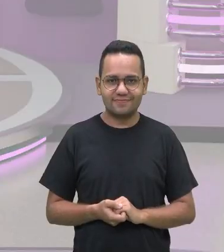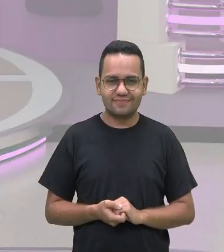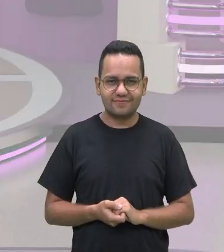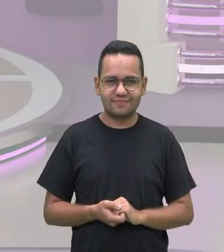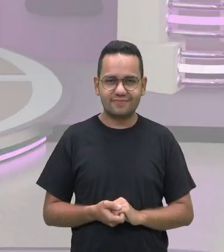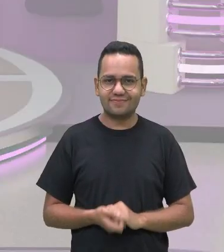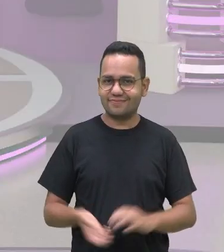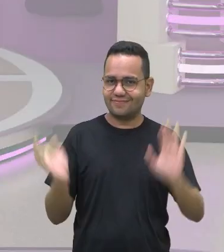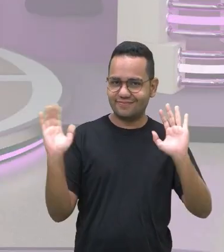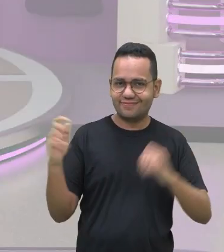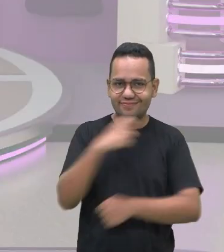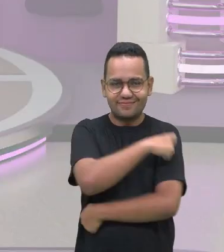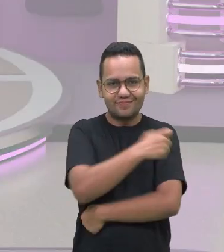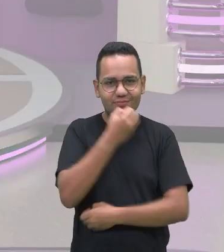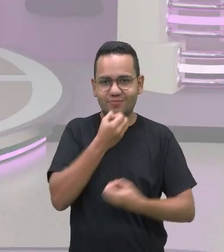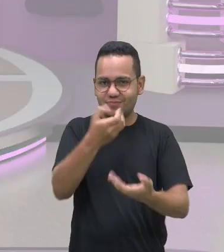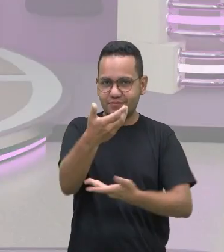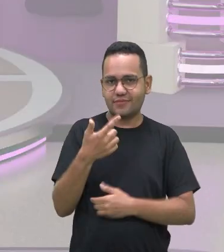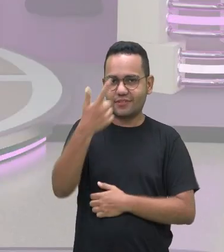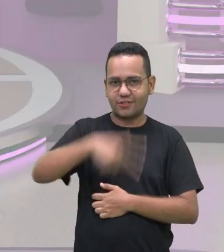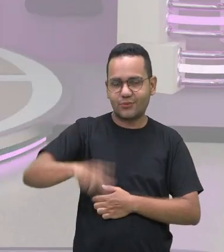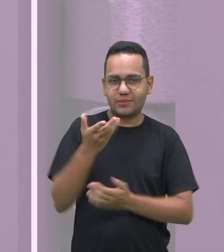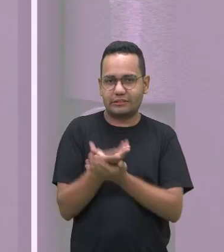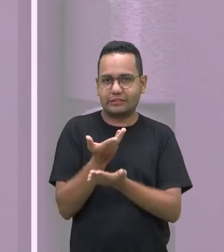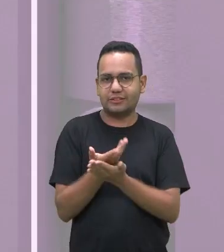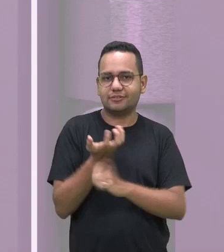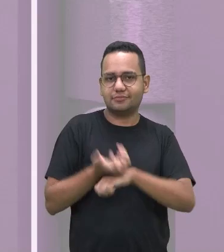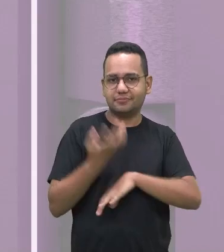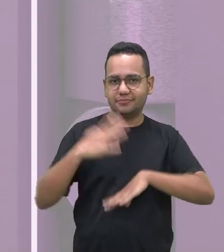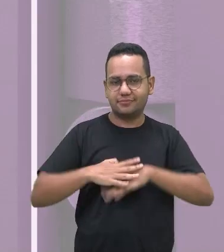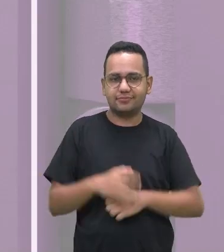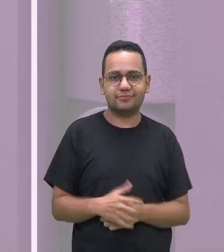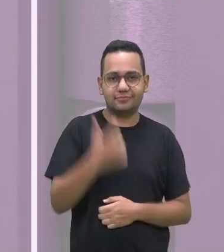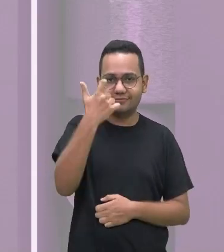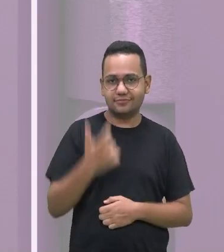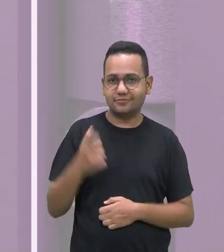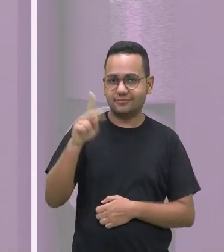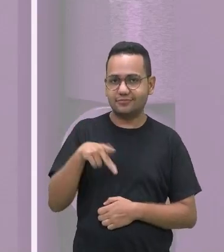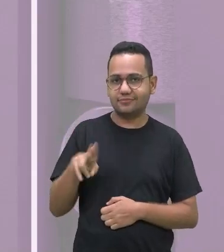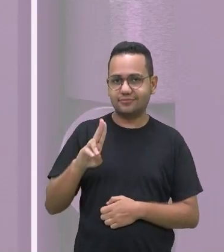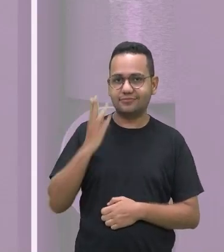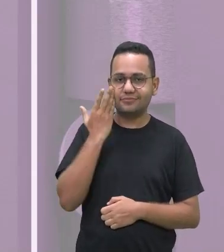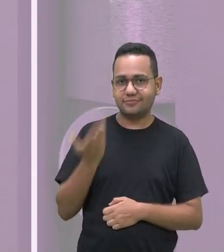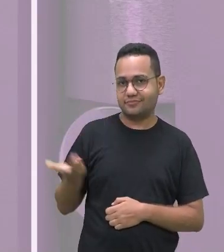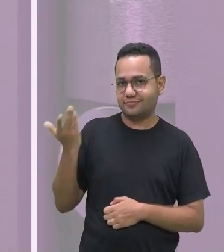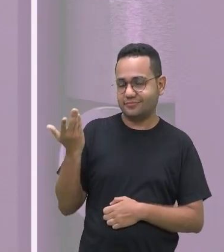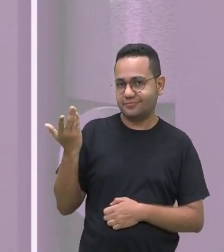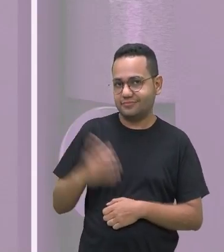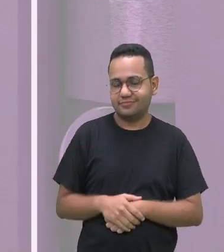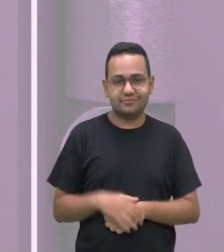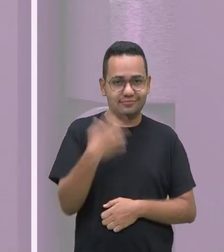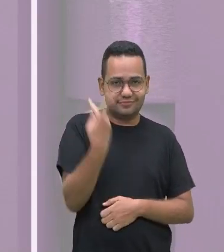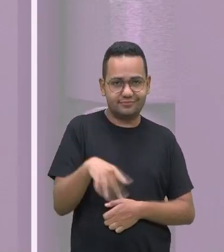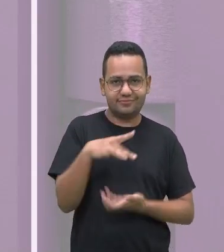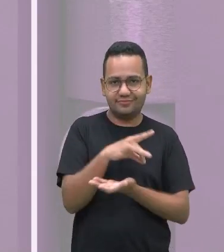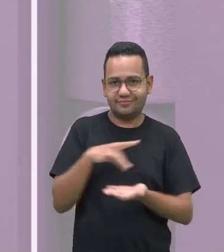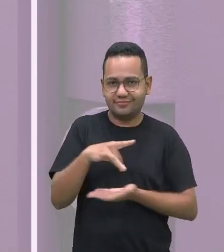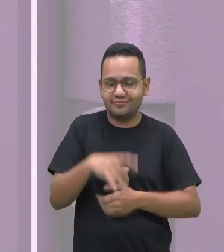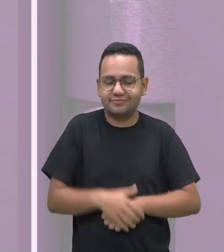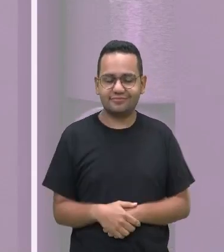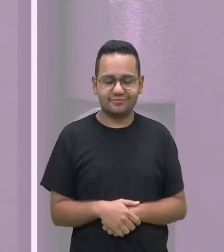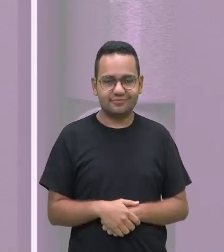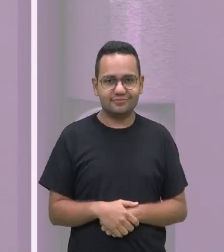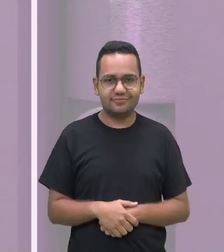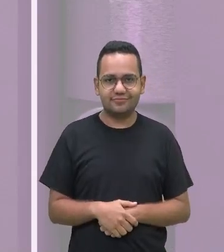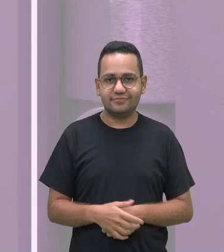Olá, seja bem-vindo a mais uma aula de matemática. Sou professora Simone Silva, professora de matemática, e